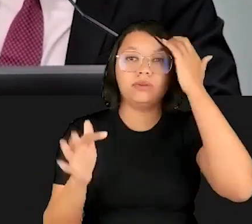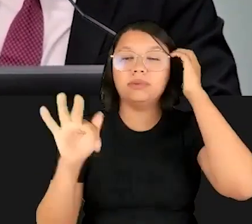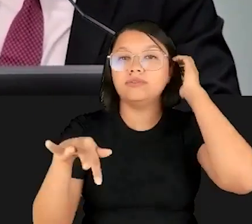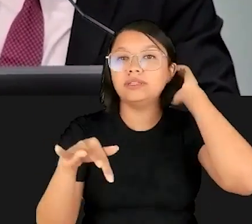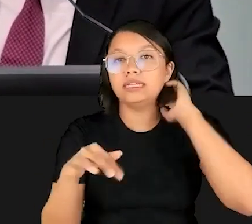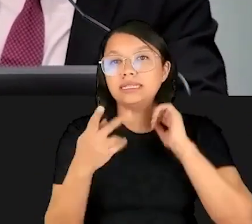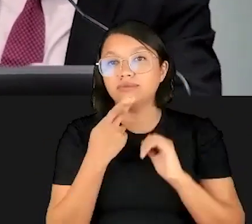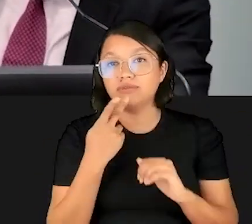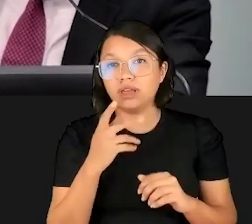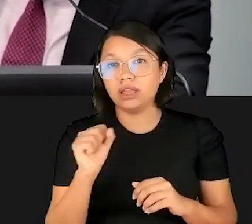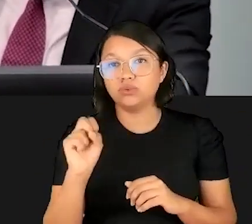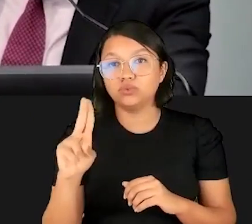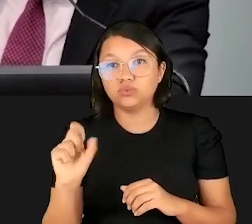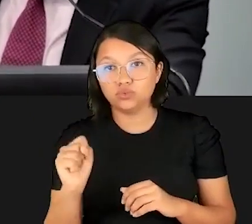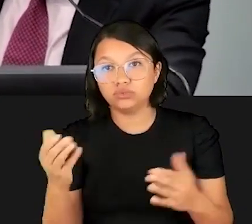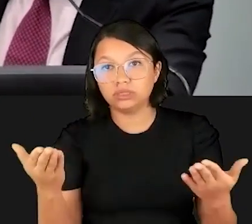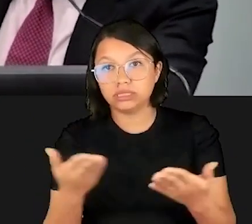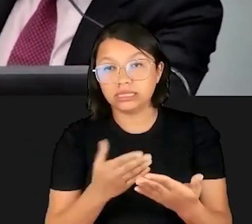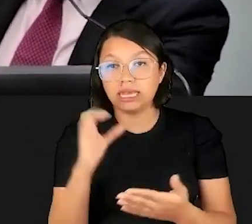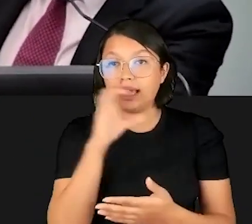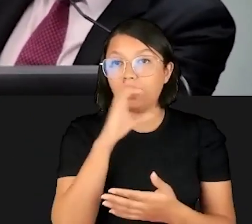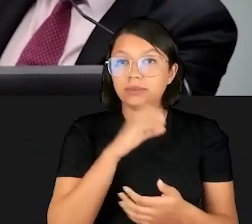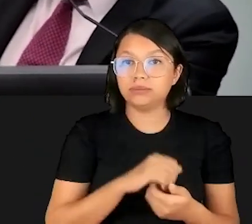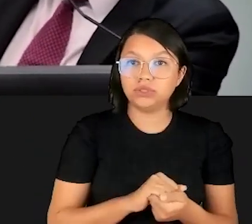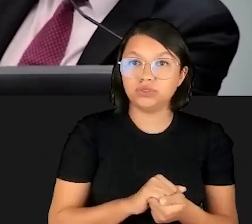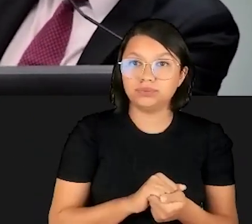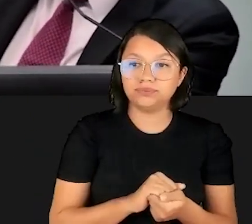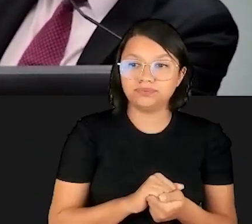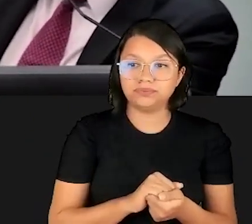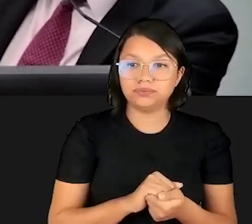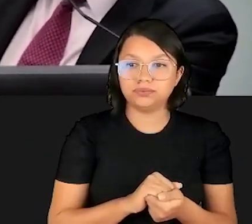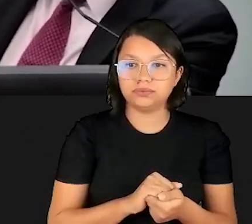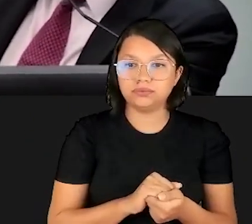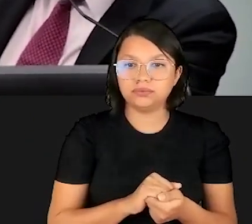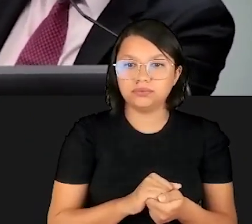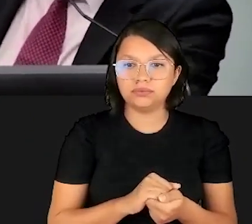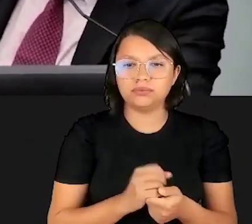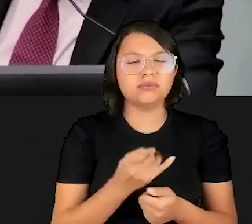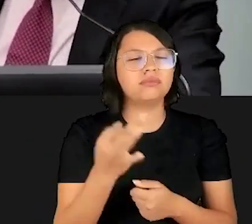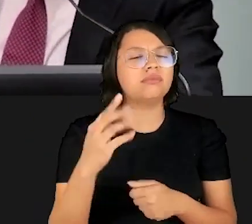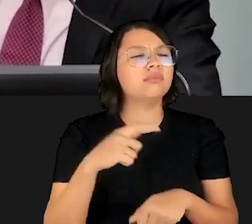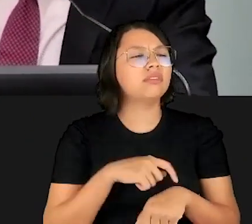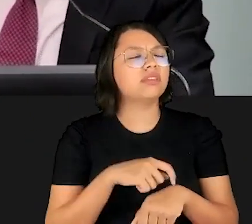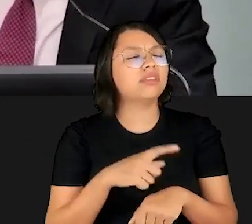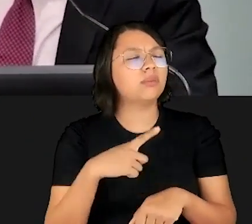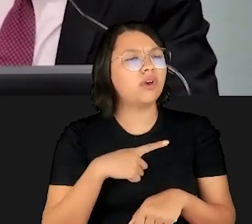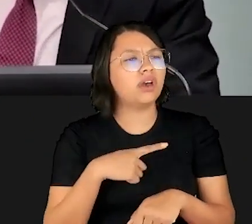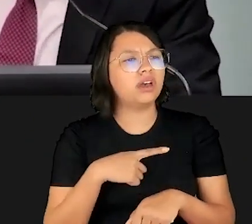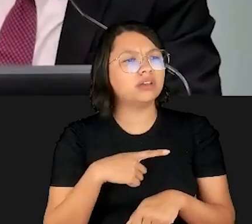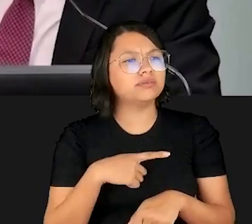da questão do SUS aqui, rapidamente. Eu tenho mais quanto tempo, doutor? Eu precisava. Bom,